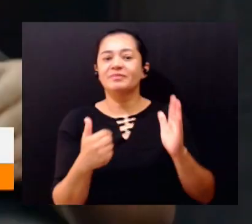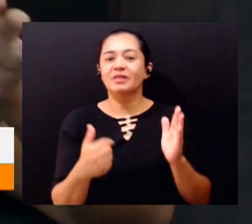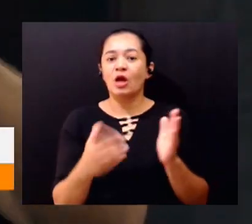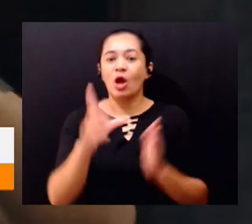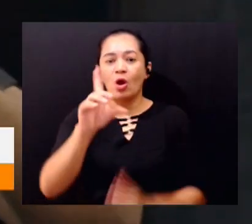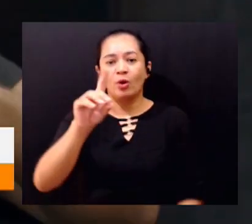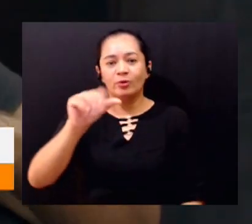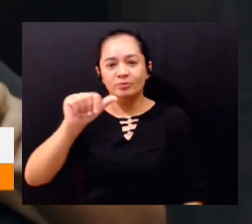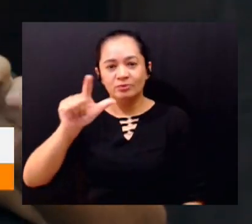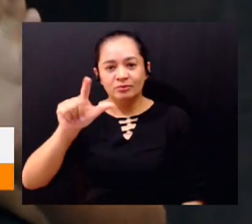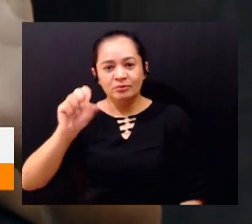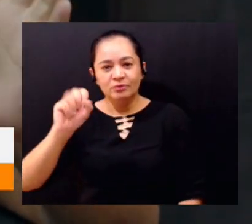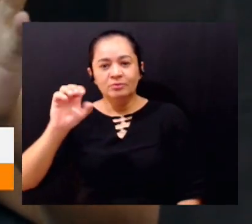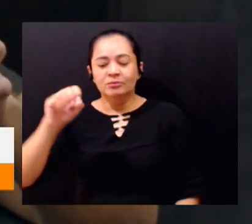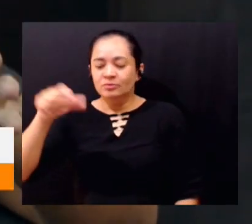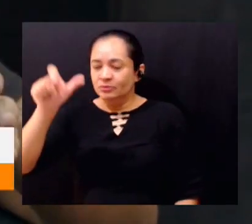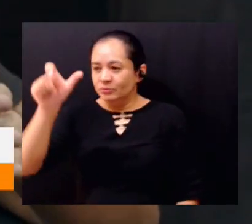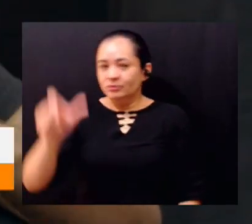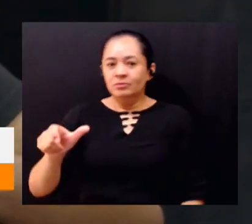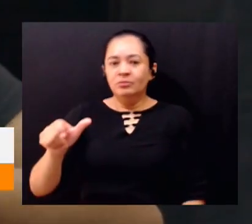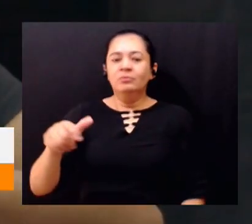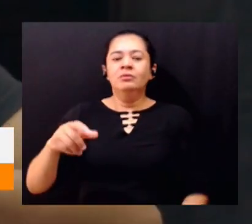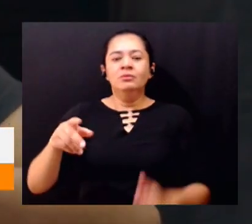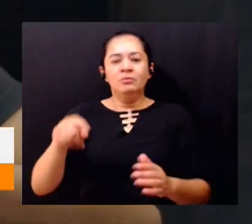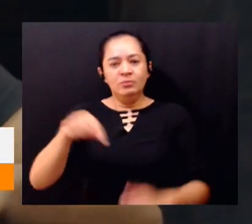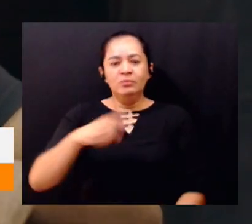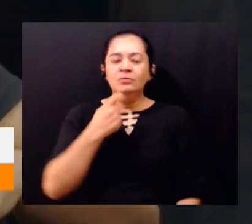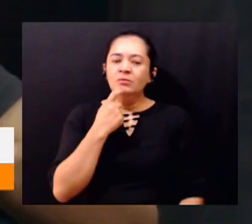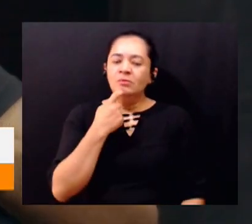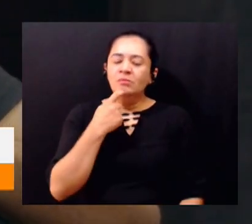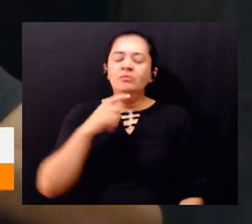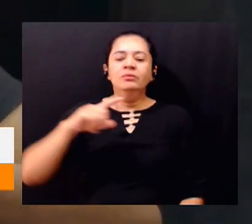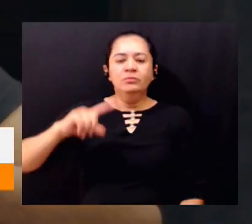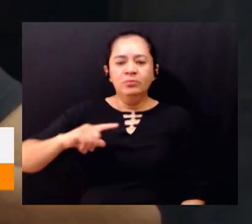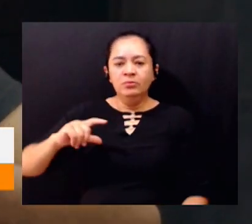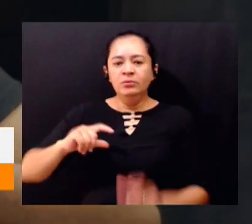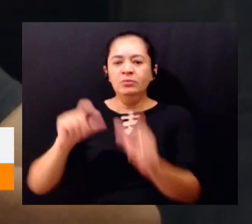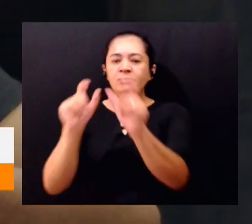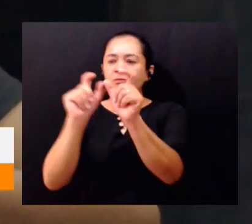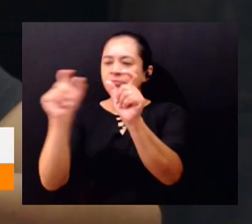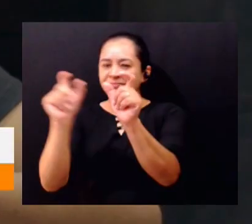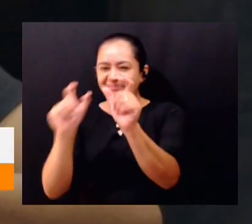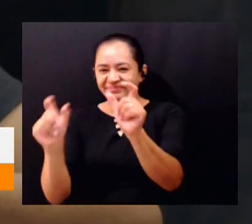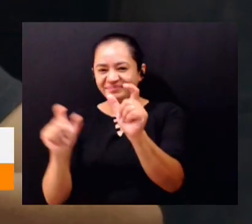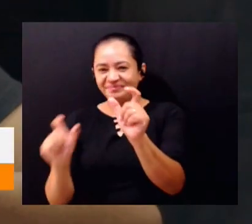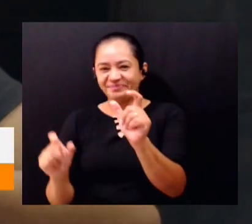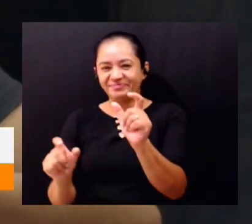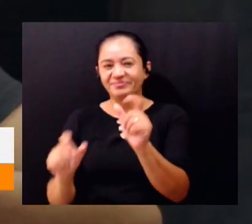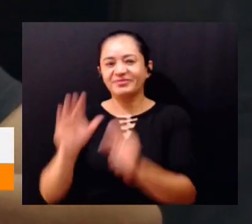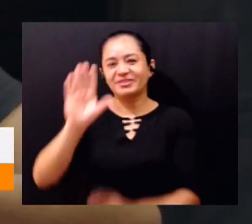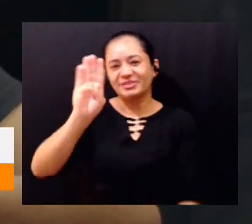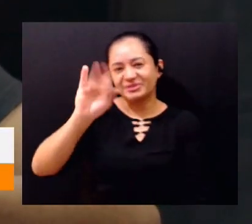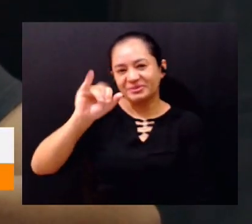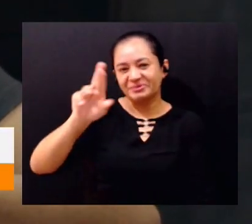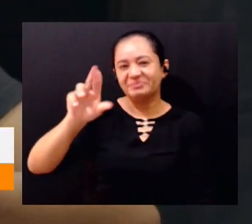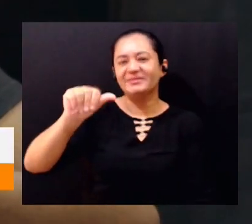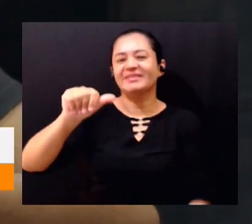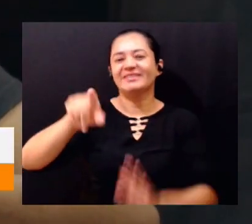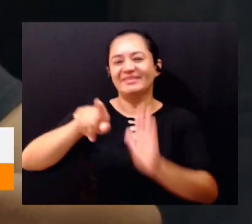Correio Popular, ele fazia. Então tinha as tirinhas também. O Bira também deve ter publicado várias tirinhas aí em jornal, né, Bira? Eu lembro de